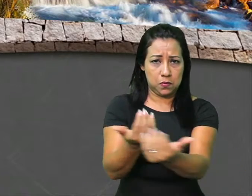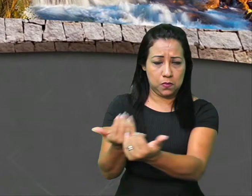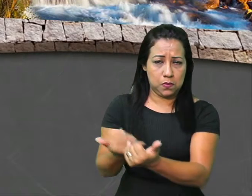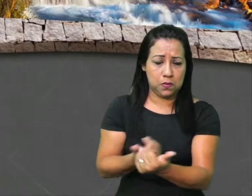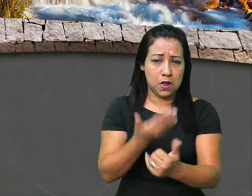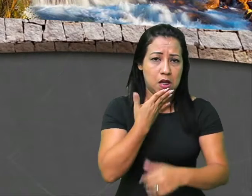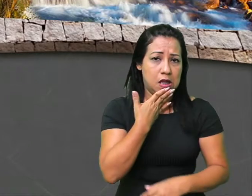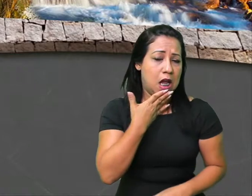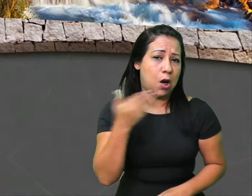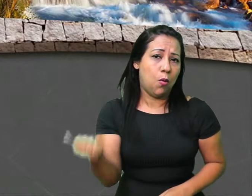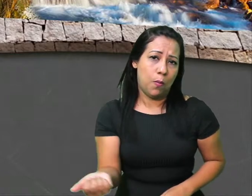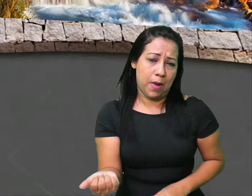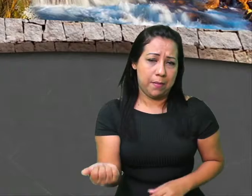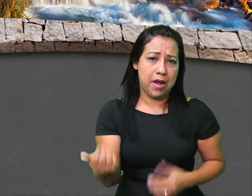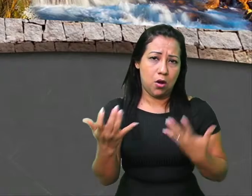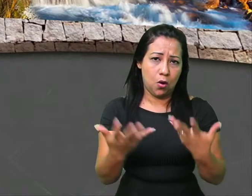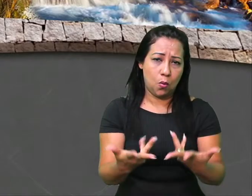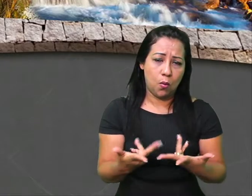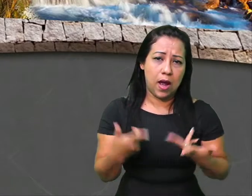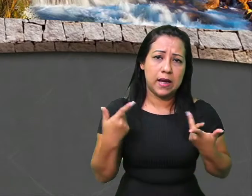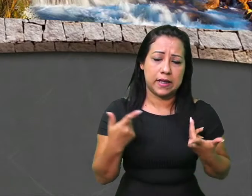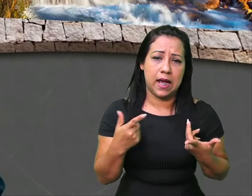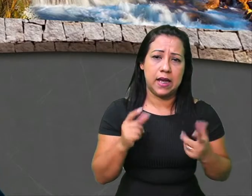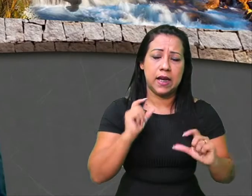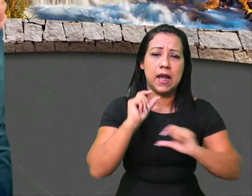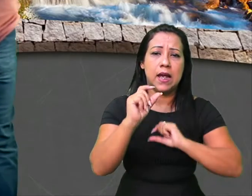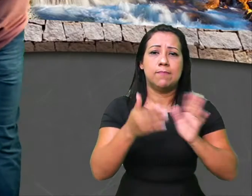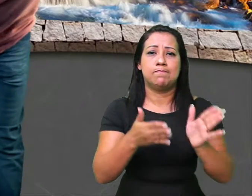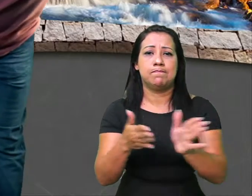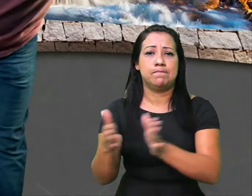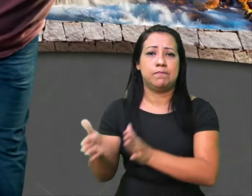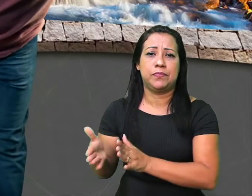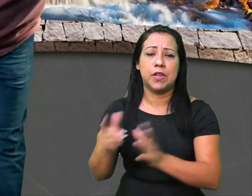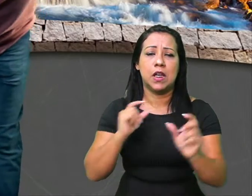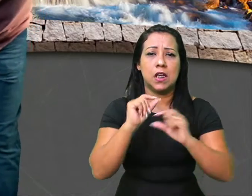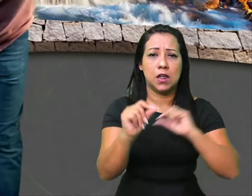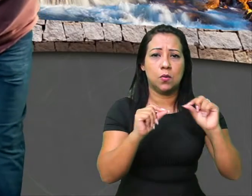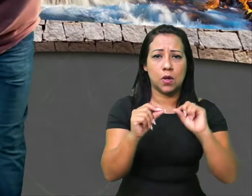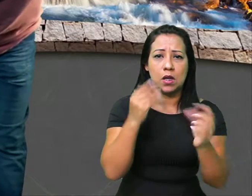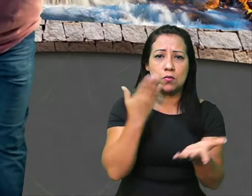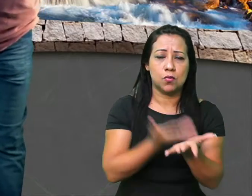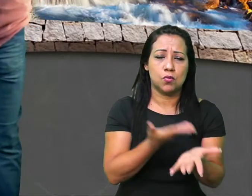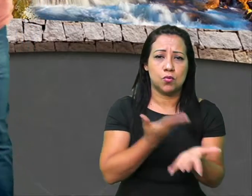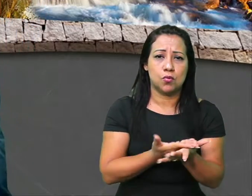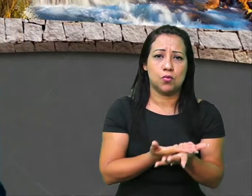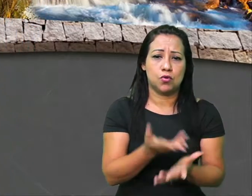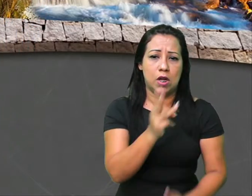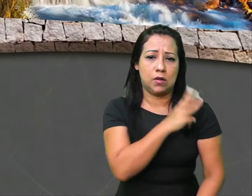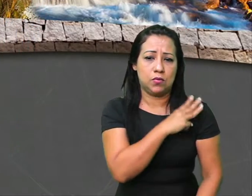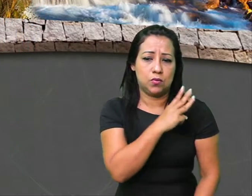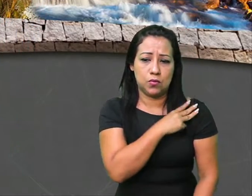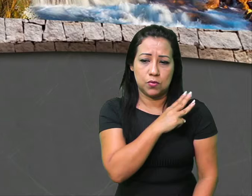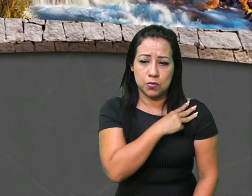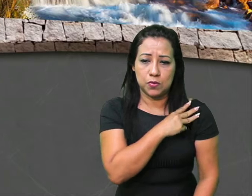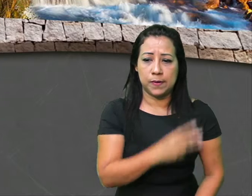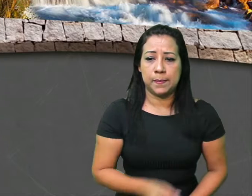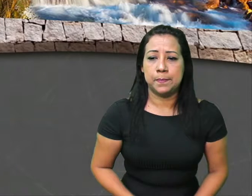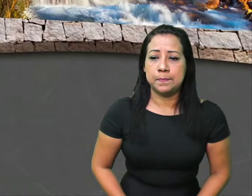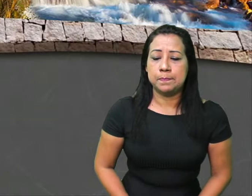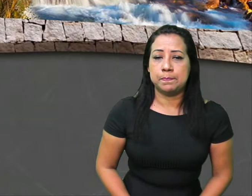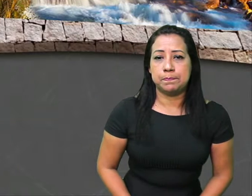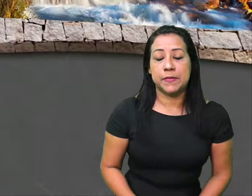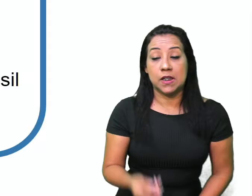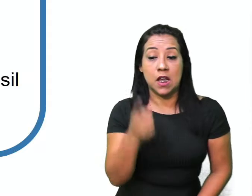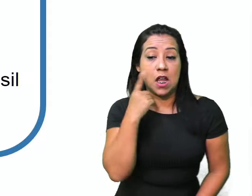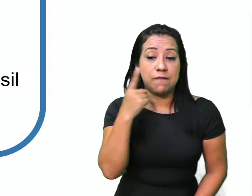melhor qualidade. E o que é que nós iremos estudar no terceiro ano? Só um minutinho de vocês. Vejam só o que é que nós temos